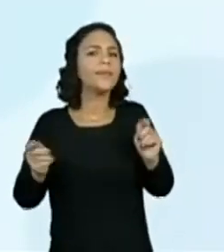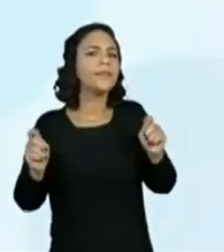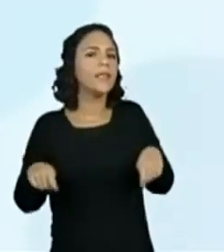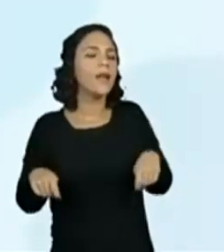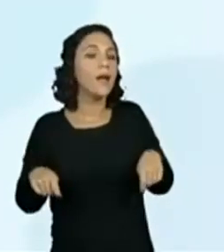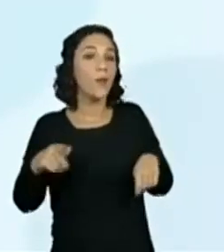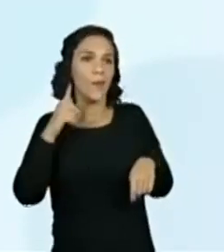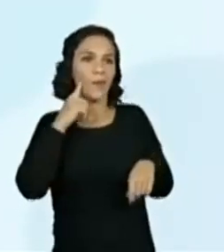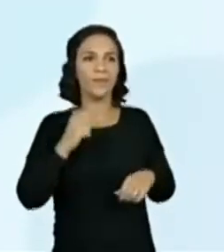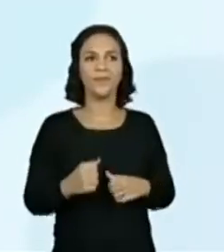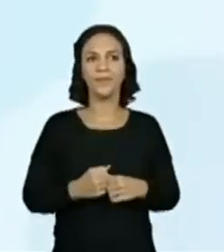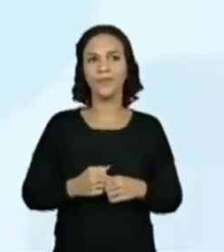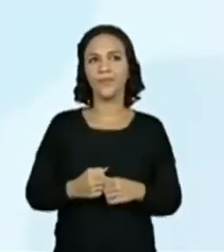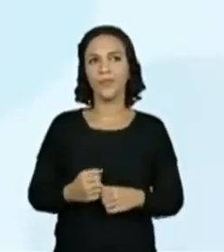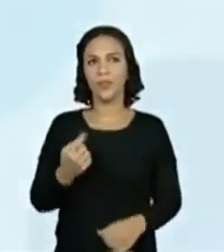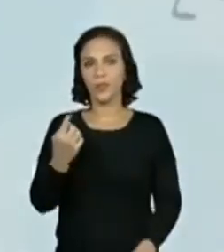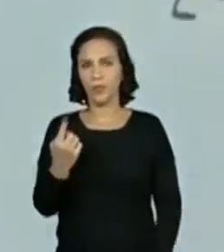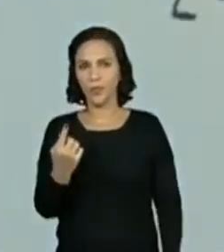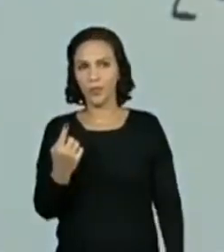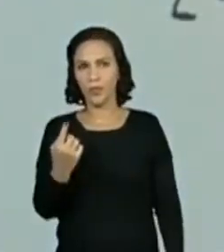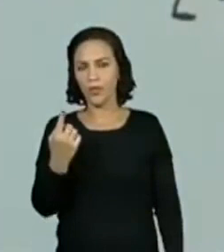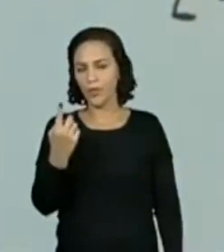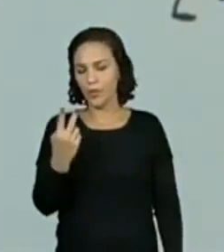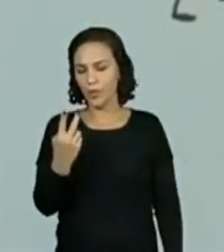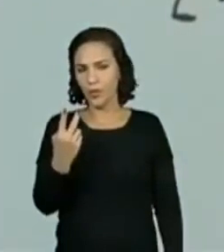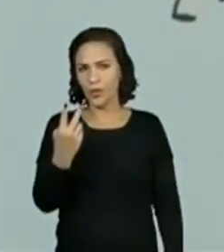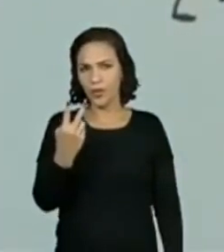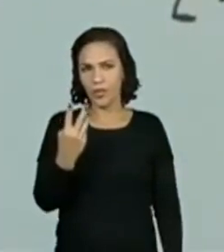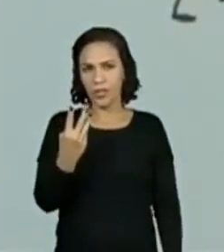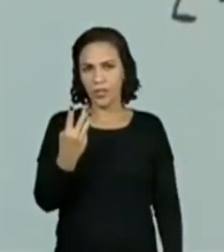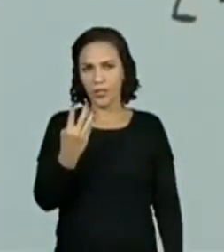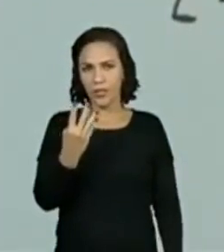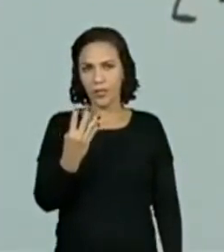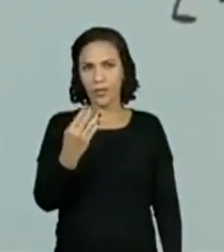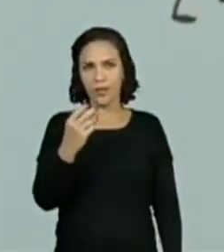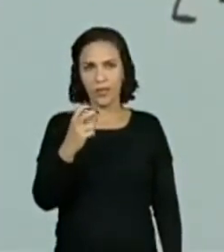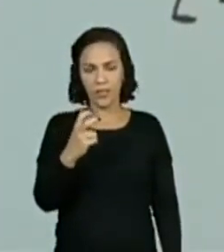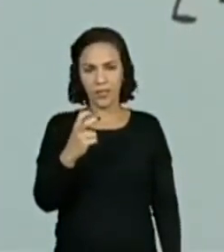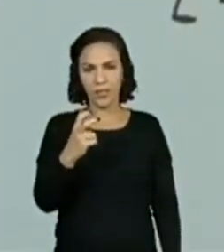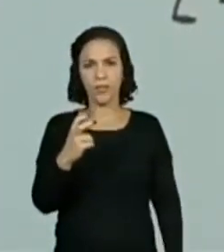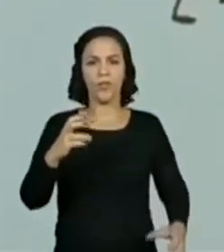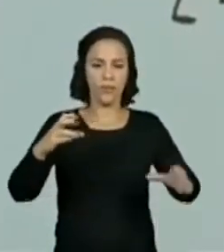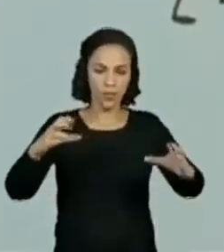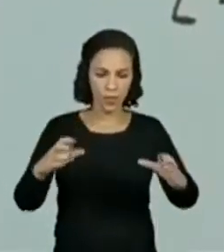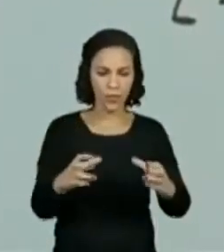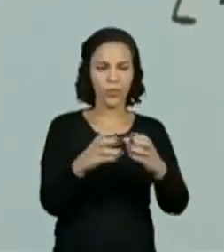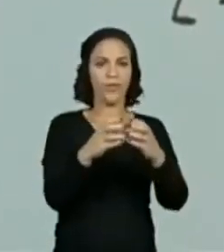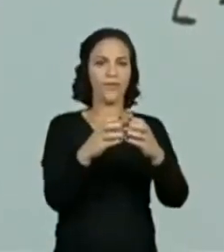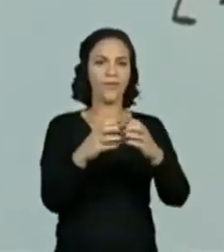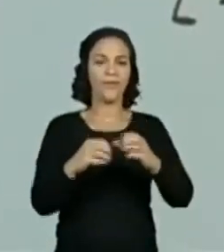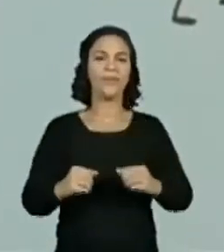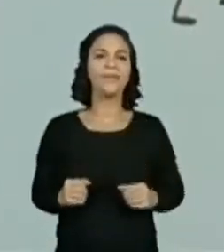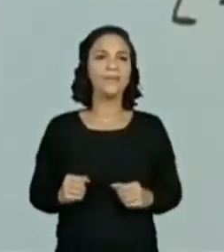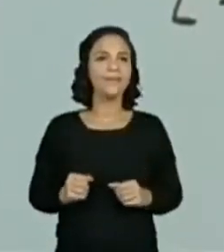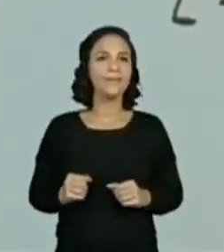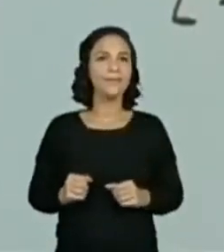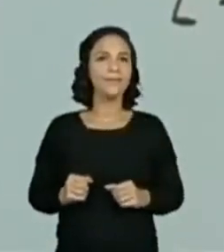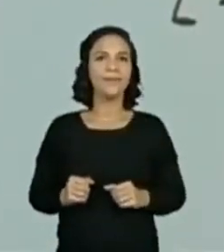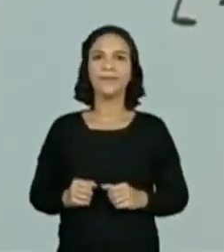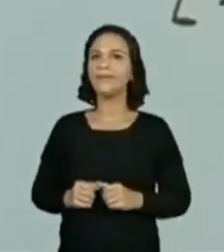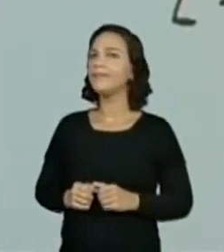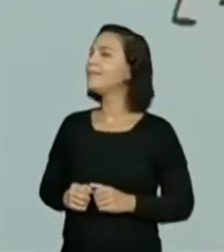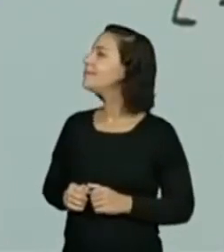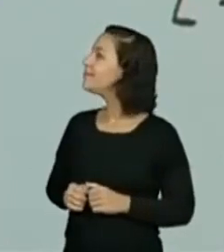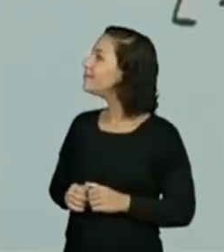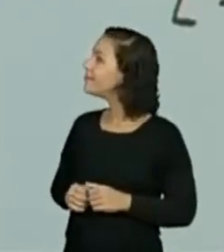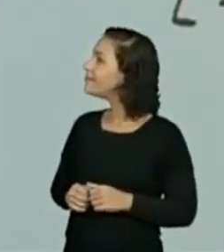assim também, olha. 1, 2, 3, 4, 5. E aí aqui a gente junta